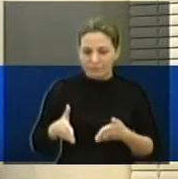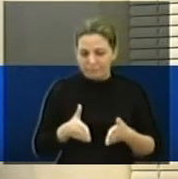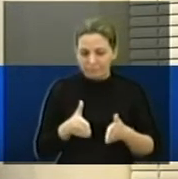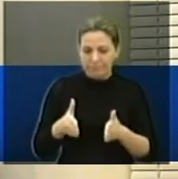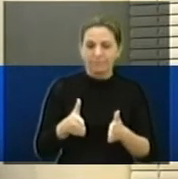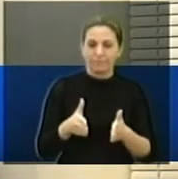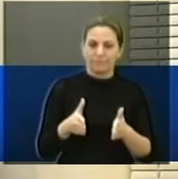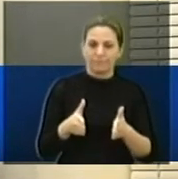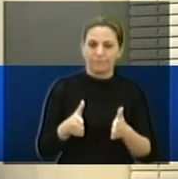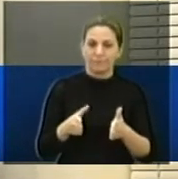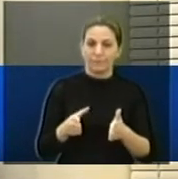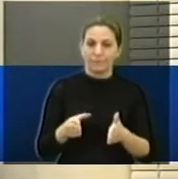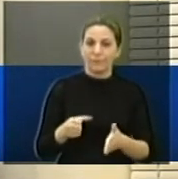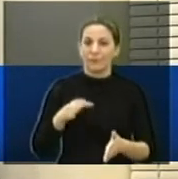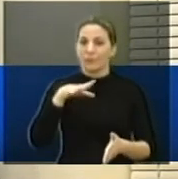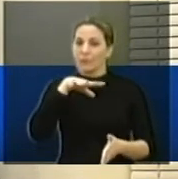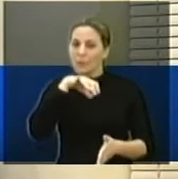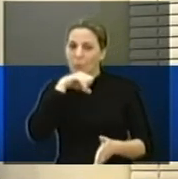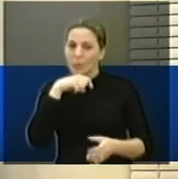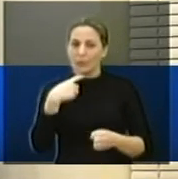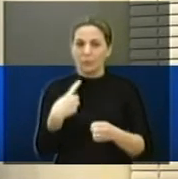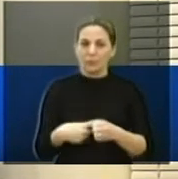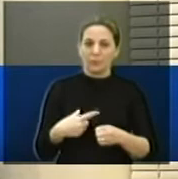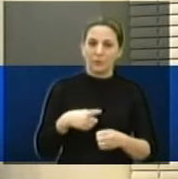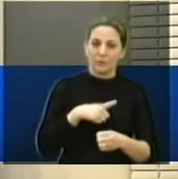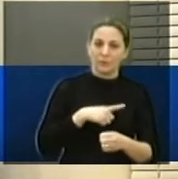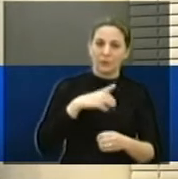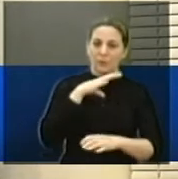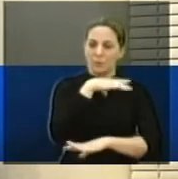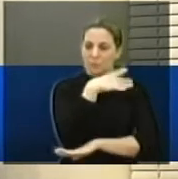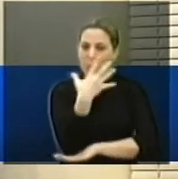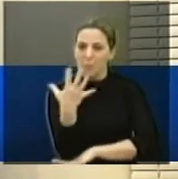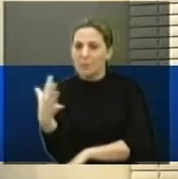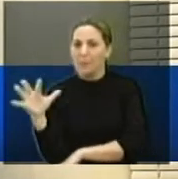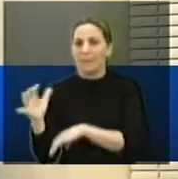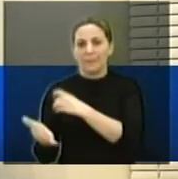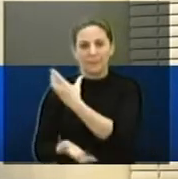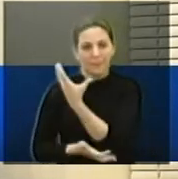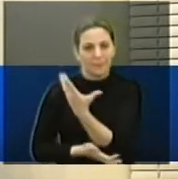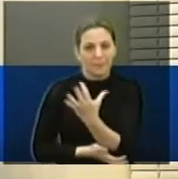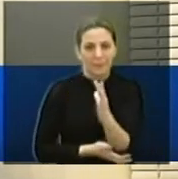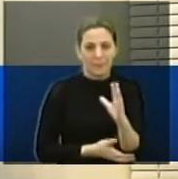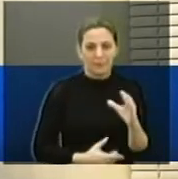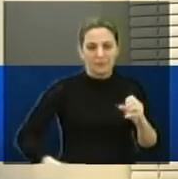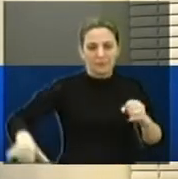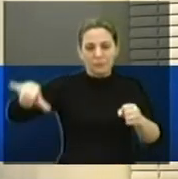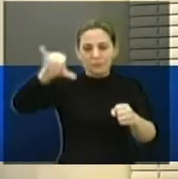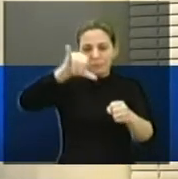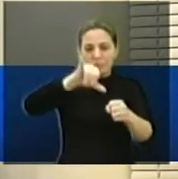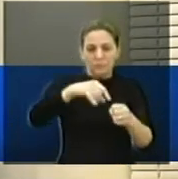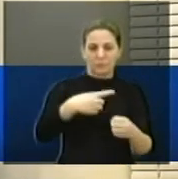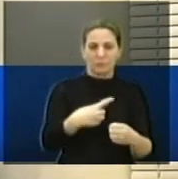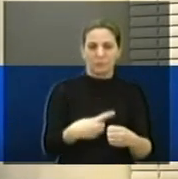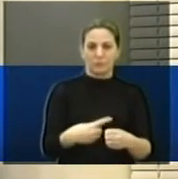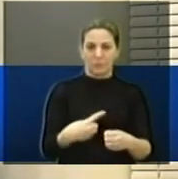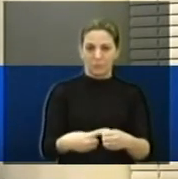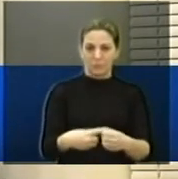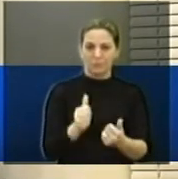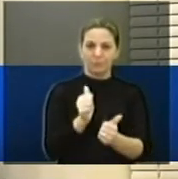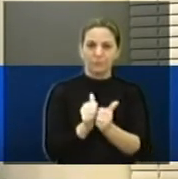naquele bairro existe uma praça no centro do bairro uma praça esportiva